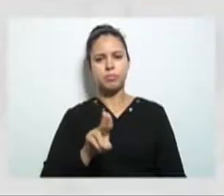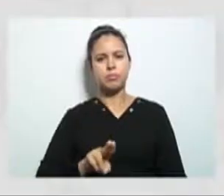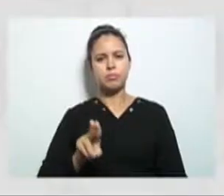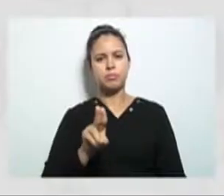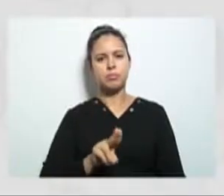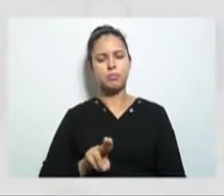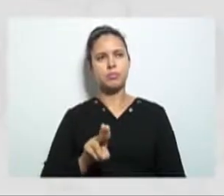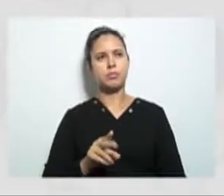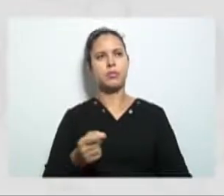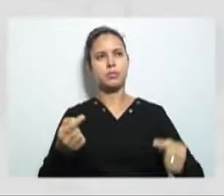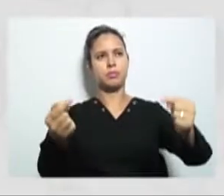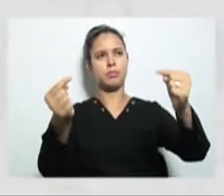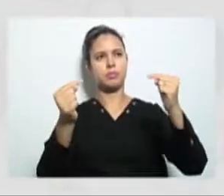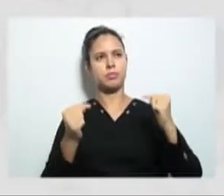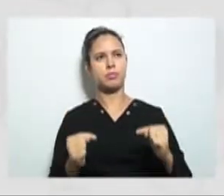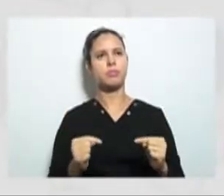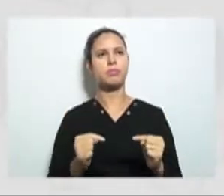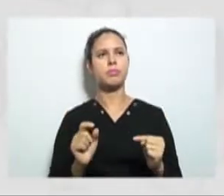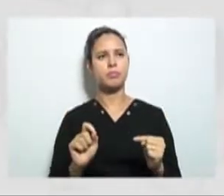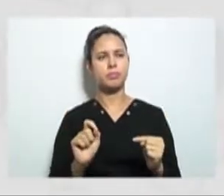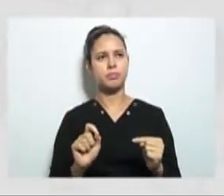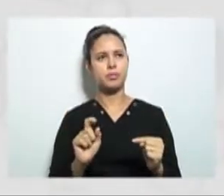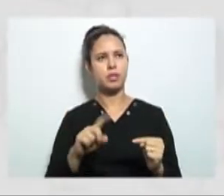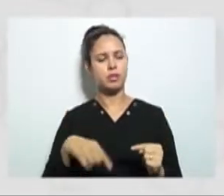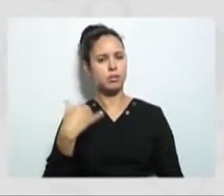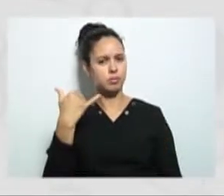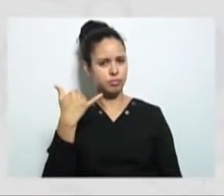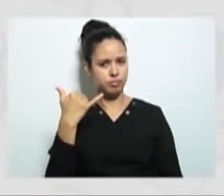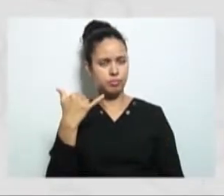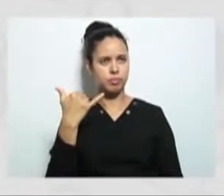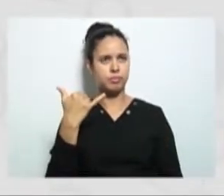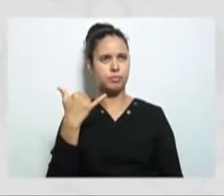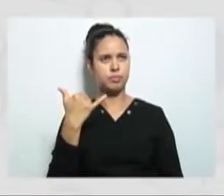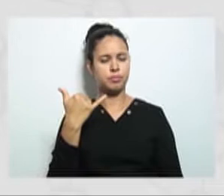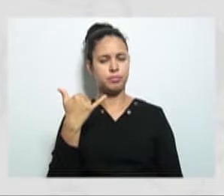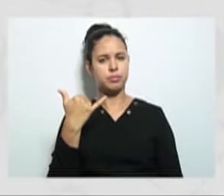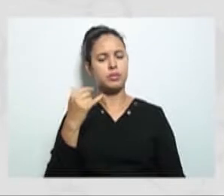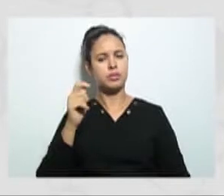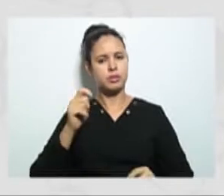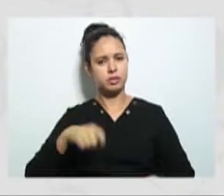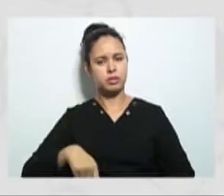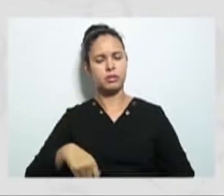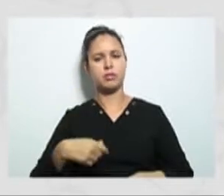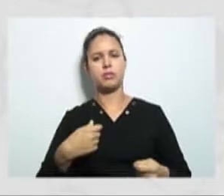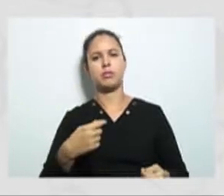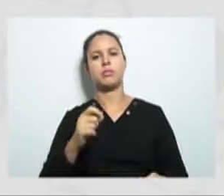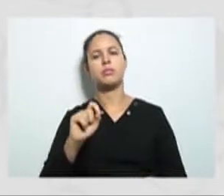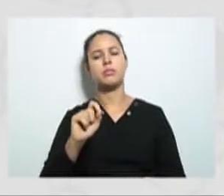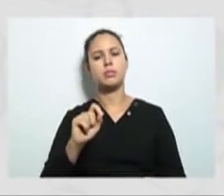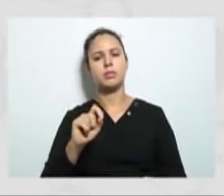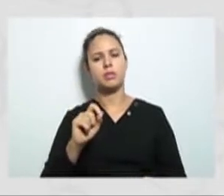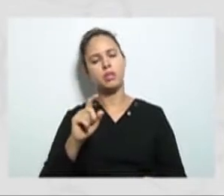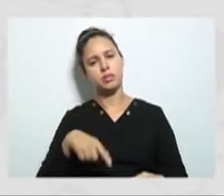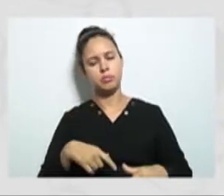mais recente ainda, tá? Os celulares, esse camarada aqui a gente chama de smartphone, tá, gente?